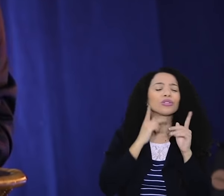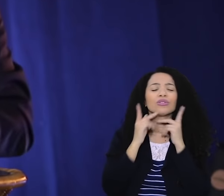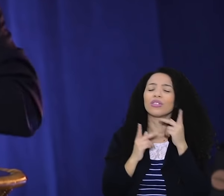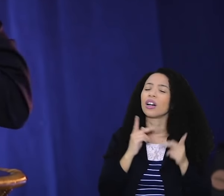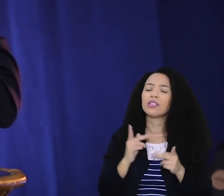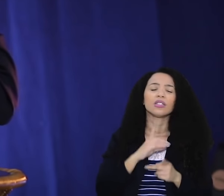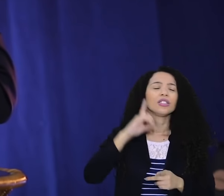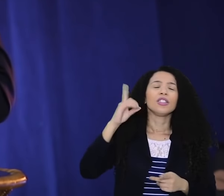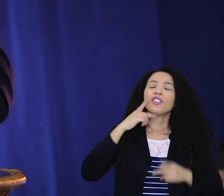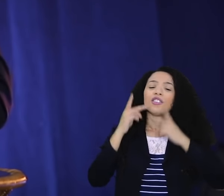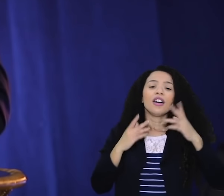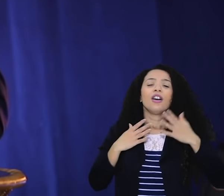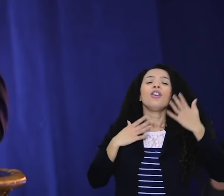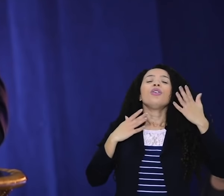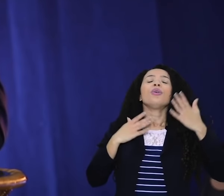fala,